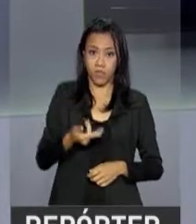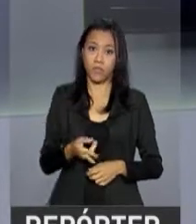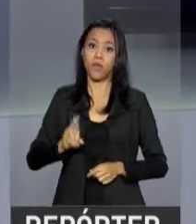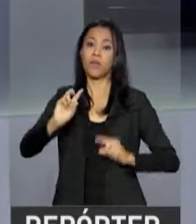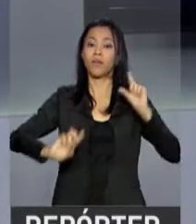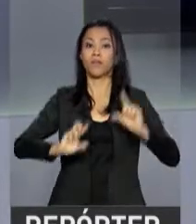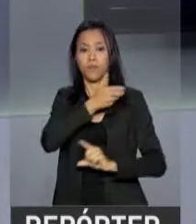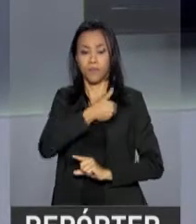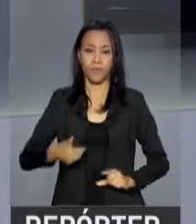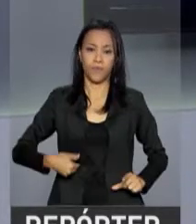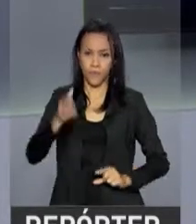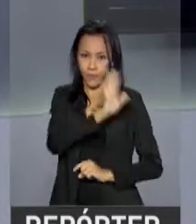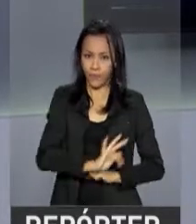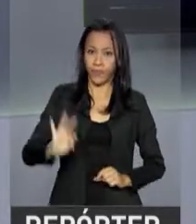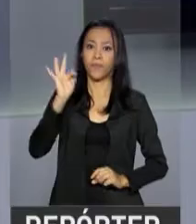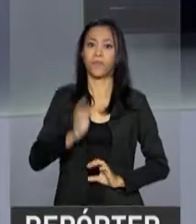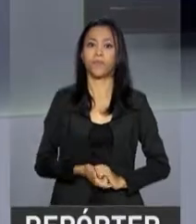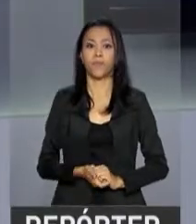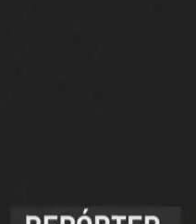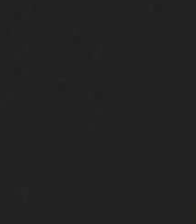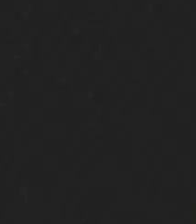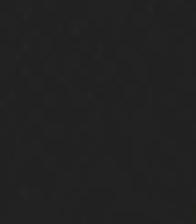na nbr a tv do governo federal